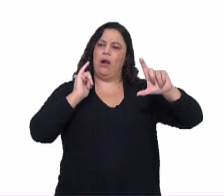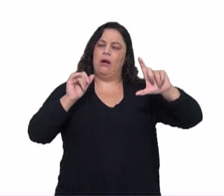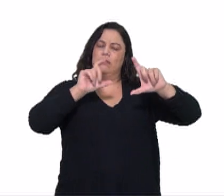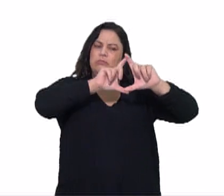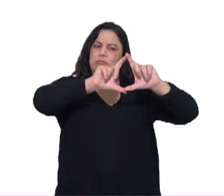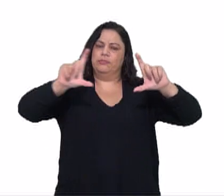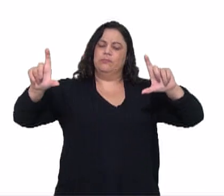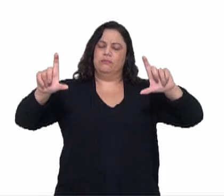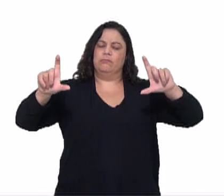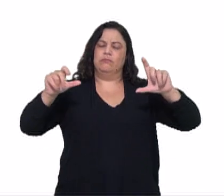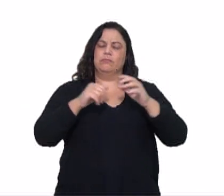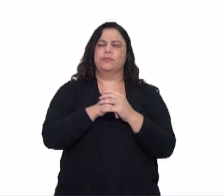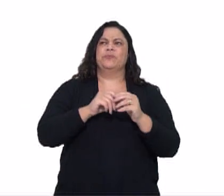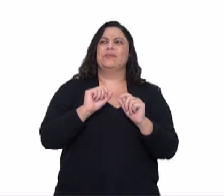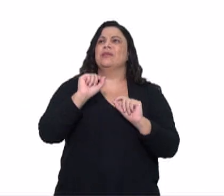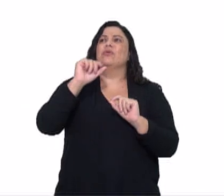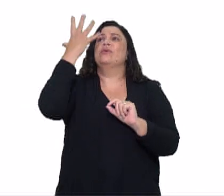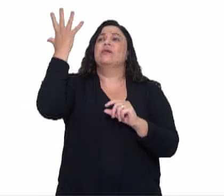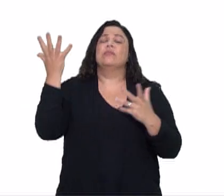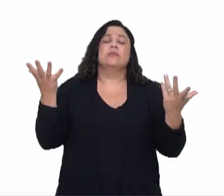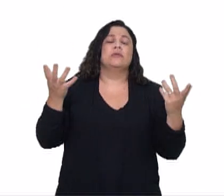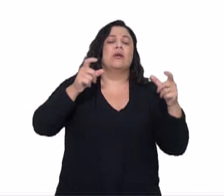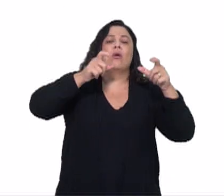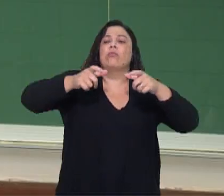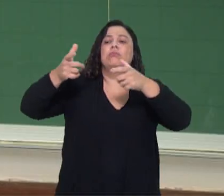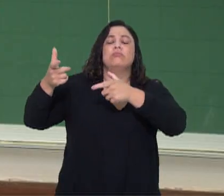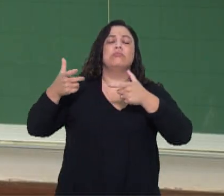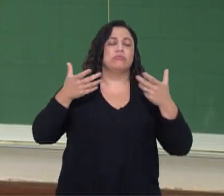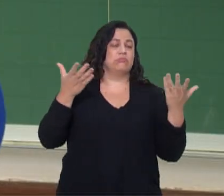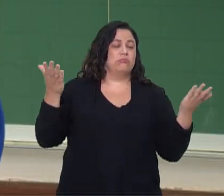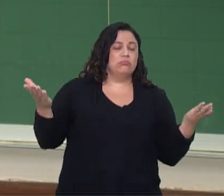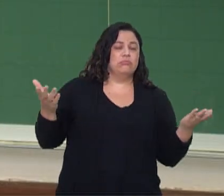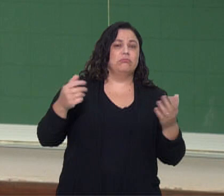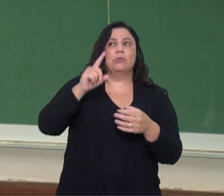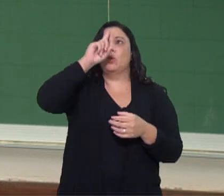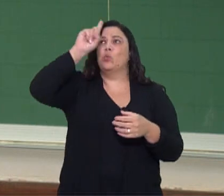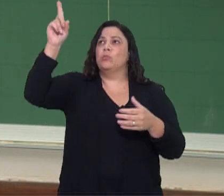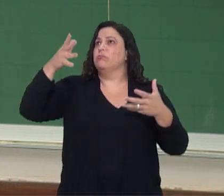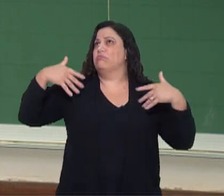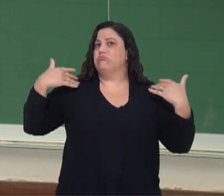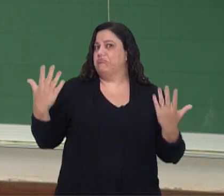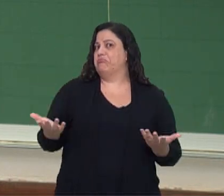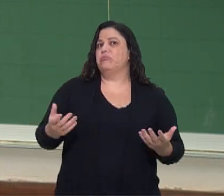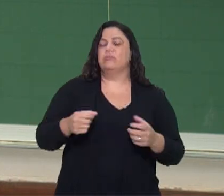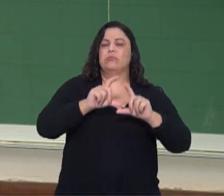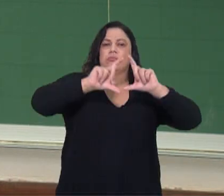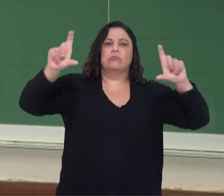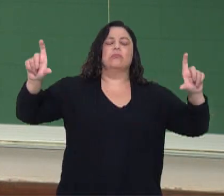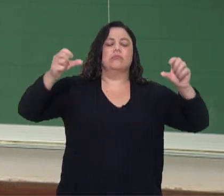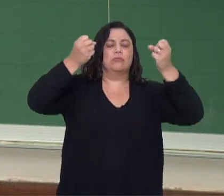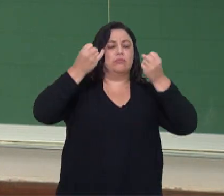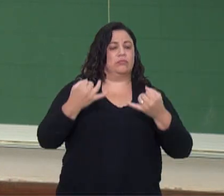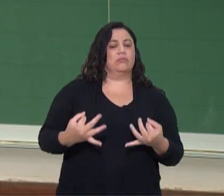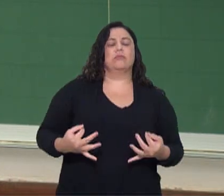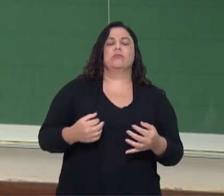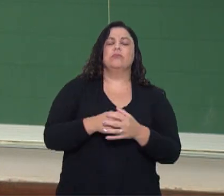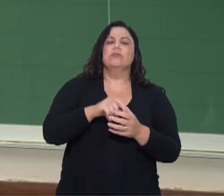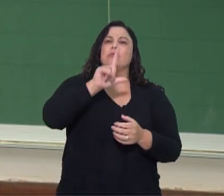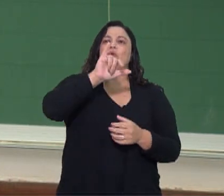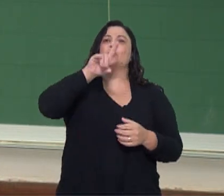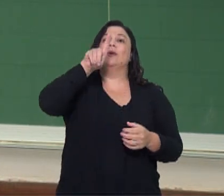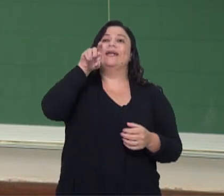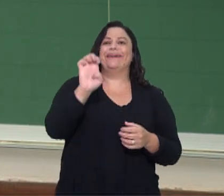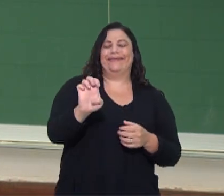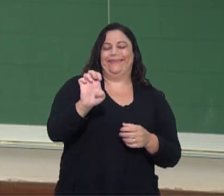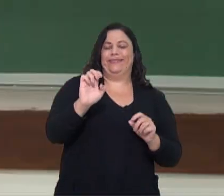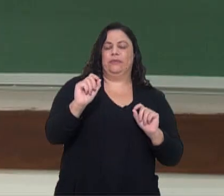lugar e em uma data específica. Então, o assunto é aquilo que eu falei ali no lead e que eu vou colocar com